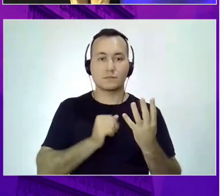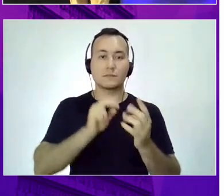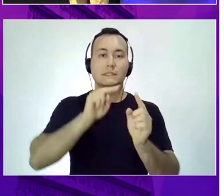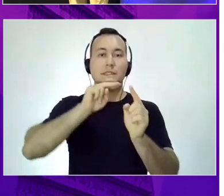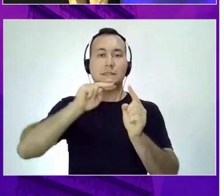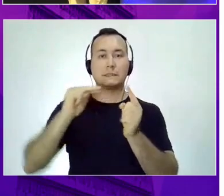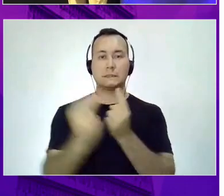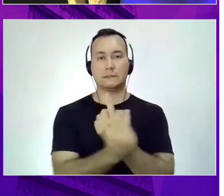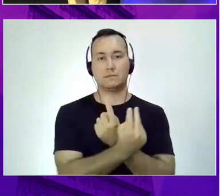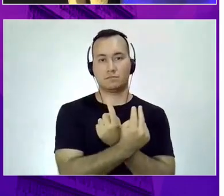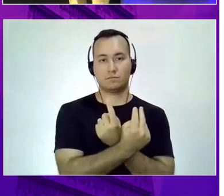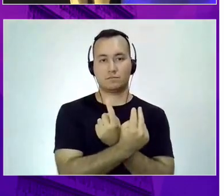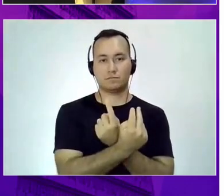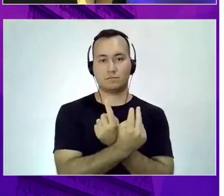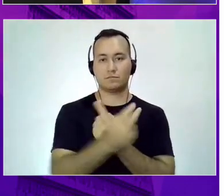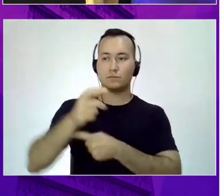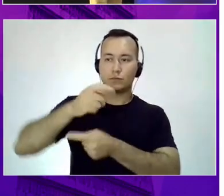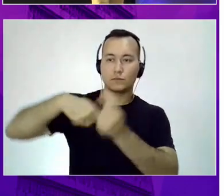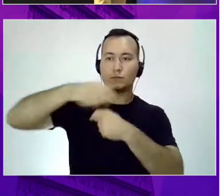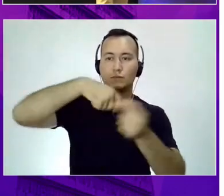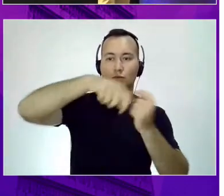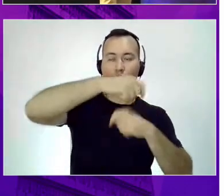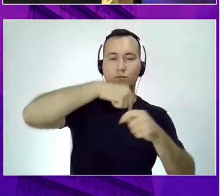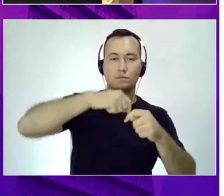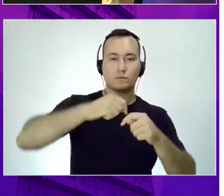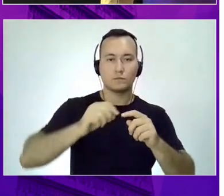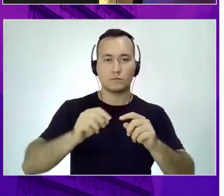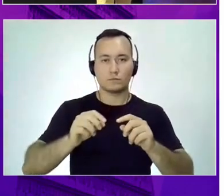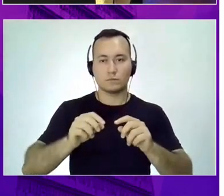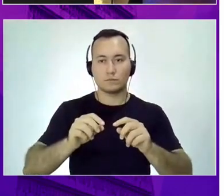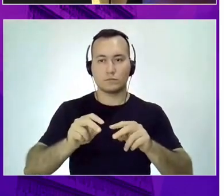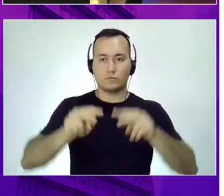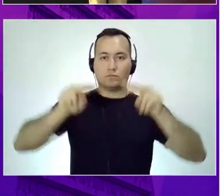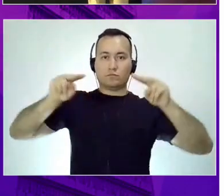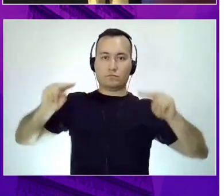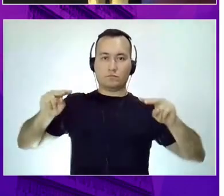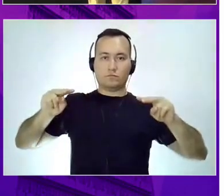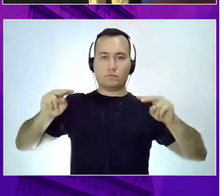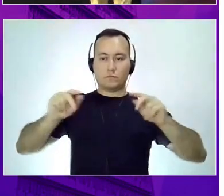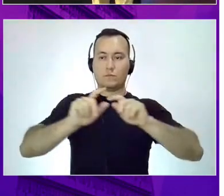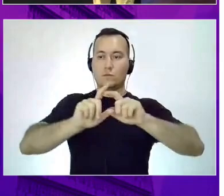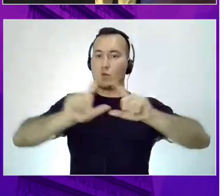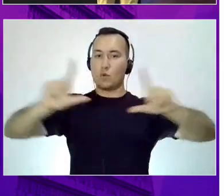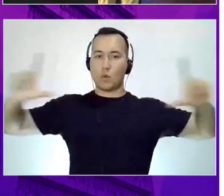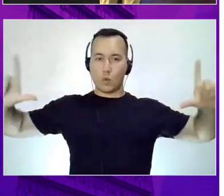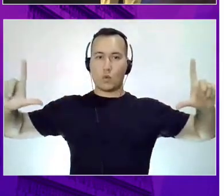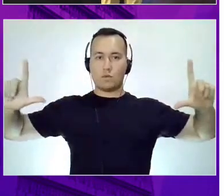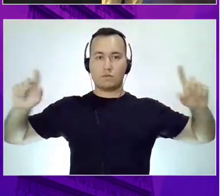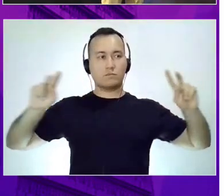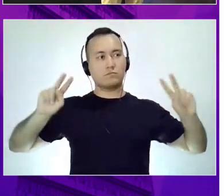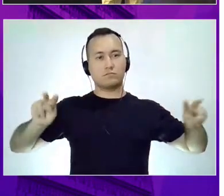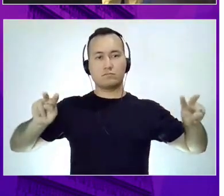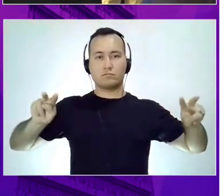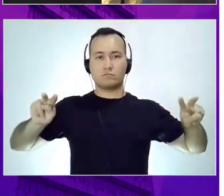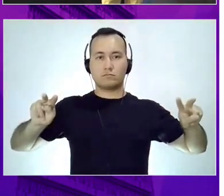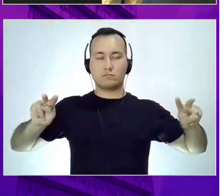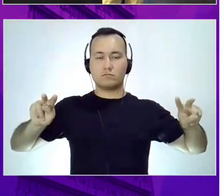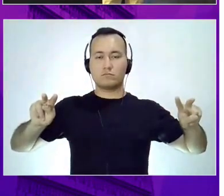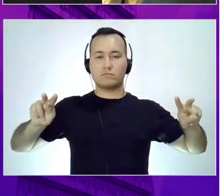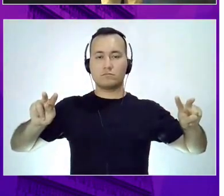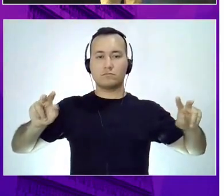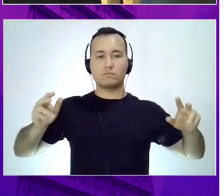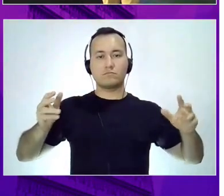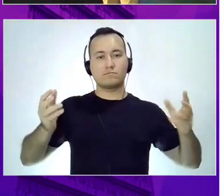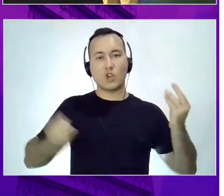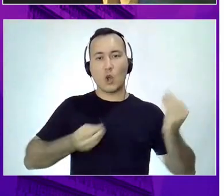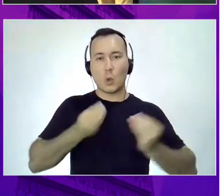grande foto ali, onde aquela aplicação respondia, com quem ela interagia, e ao longo do tempo a gente foi descobrindo que era mais